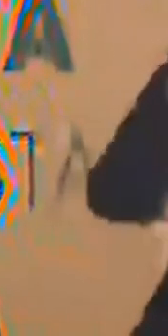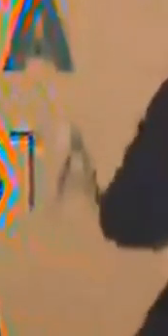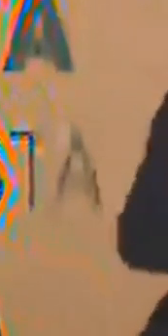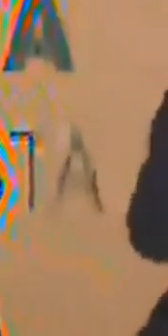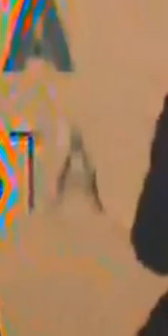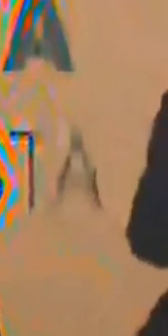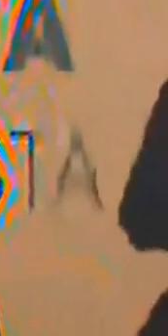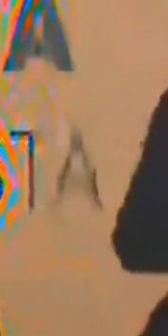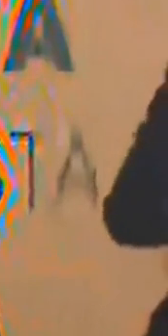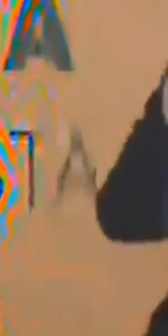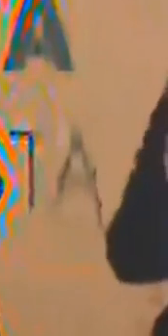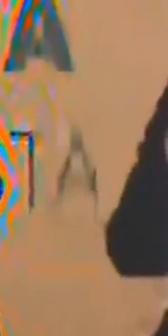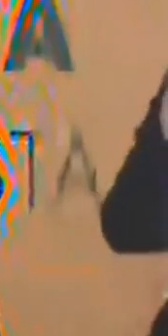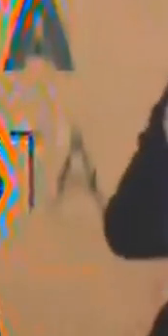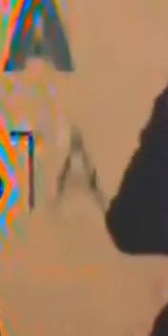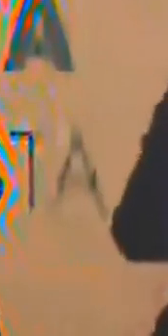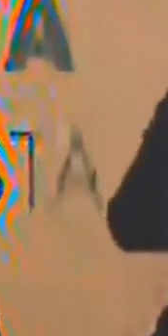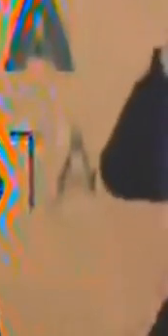peste.